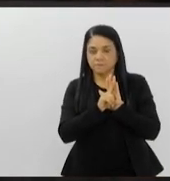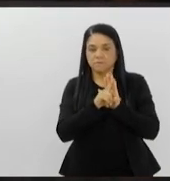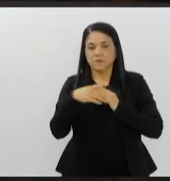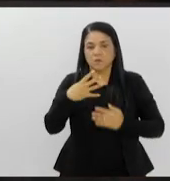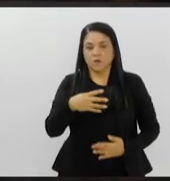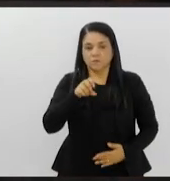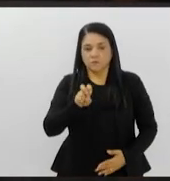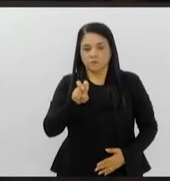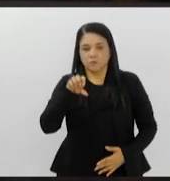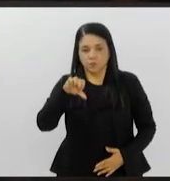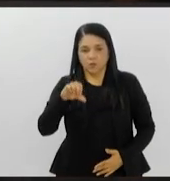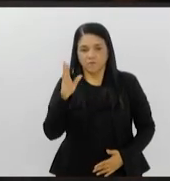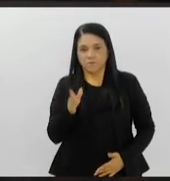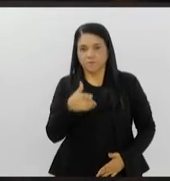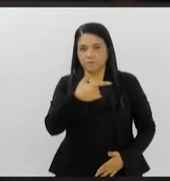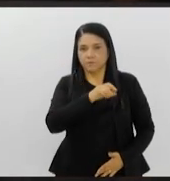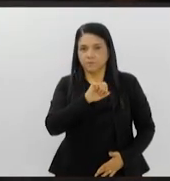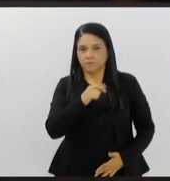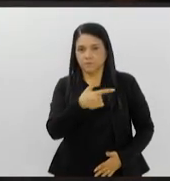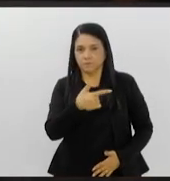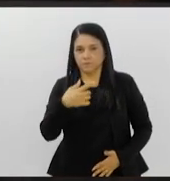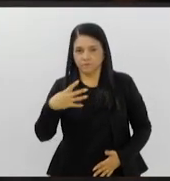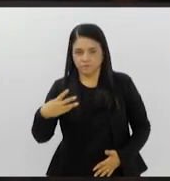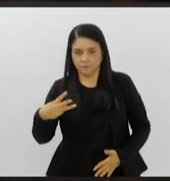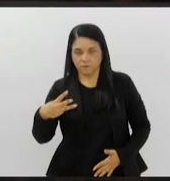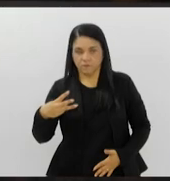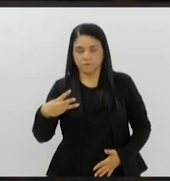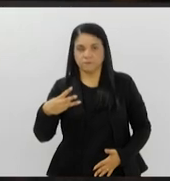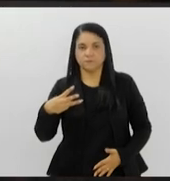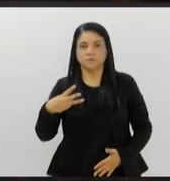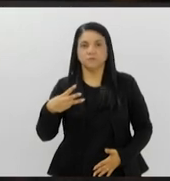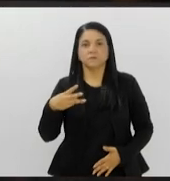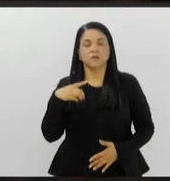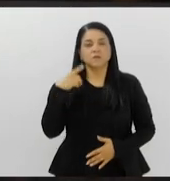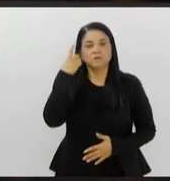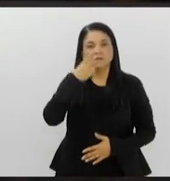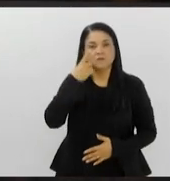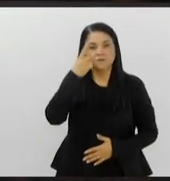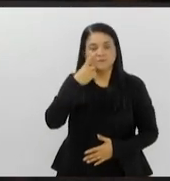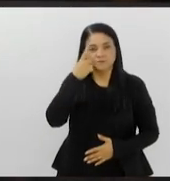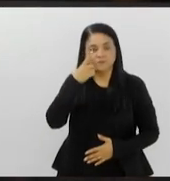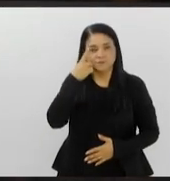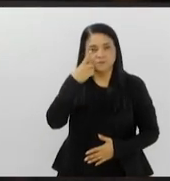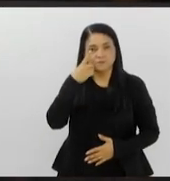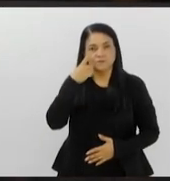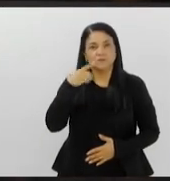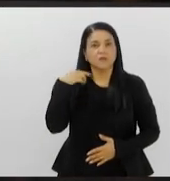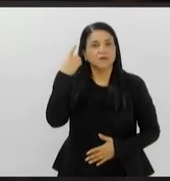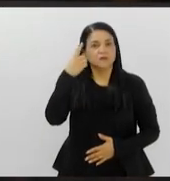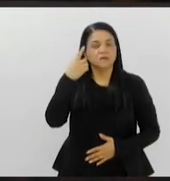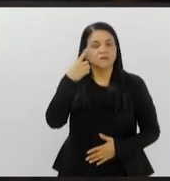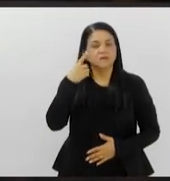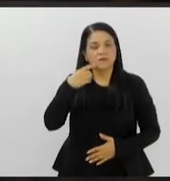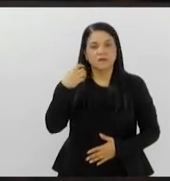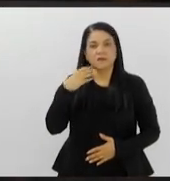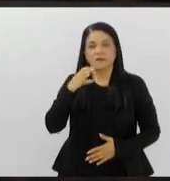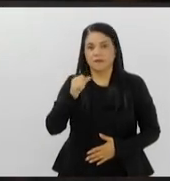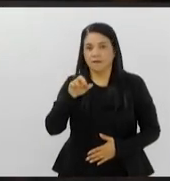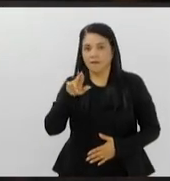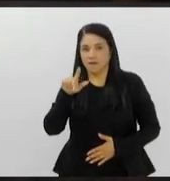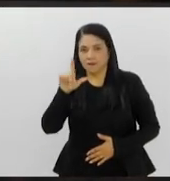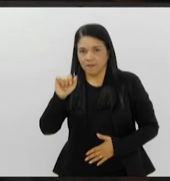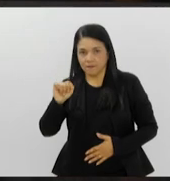projeto de lei número 459 de 2023, de autoria da deputada Carla Machado,